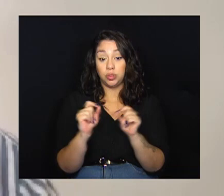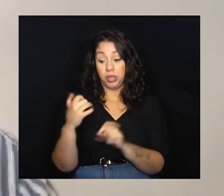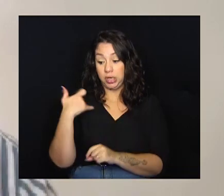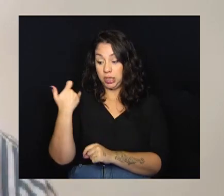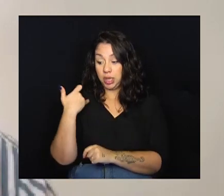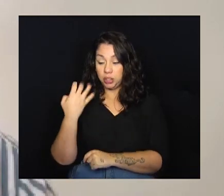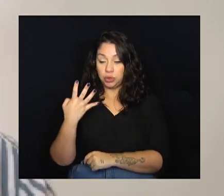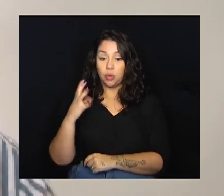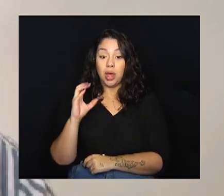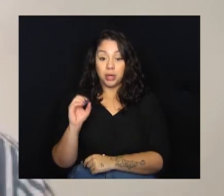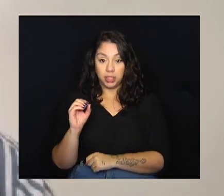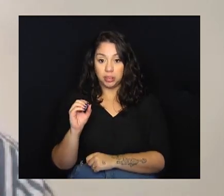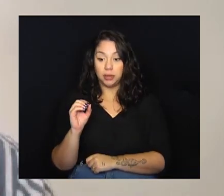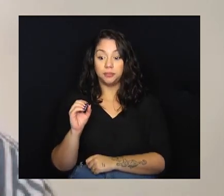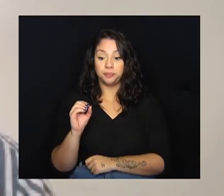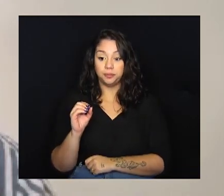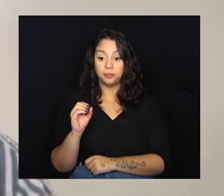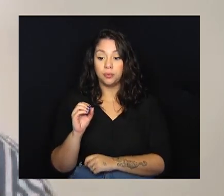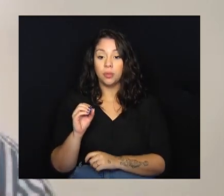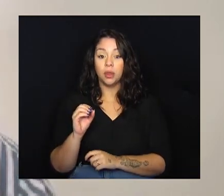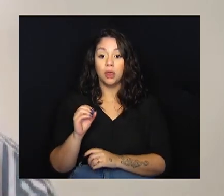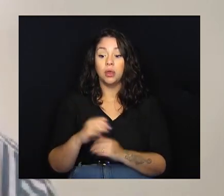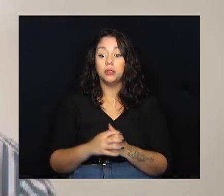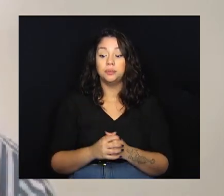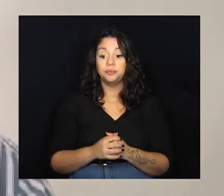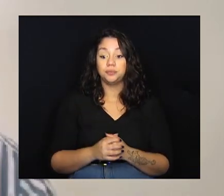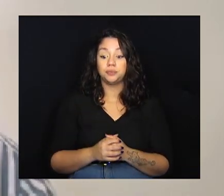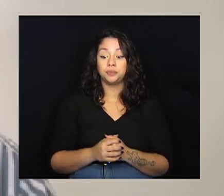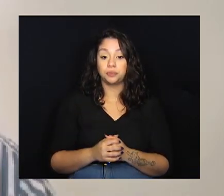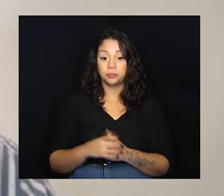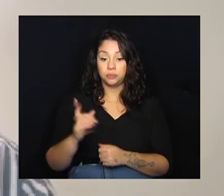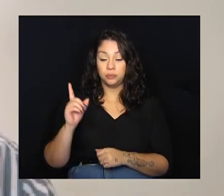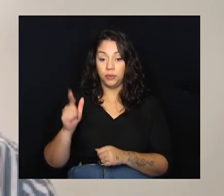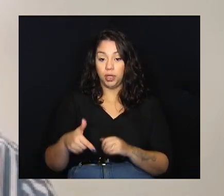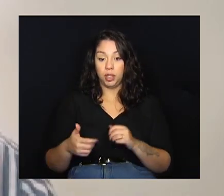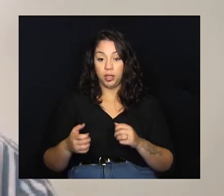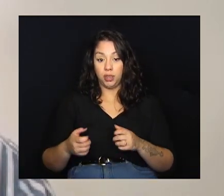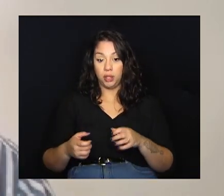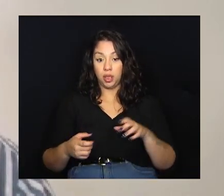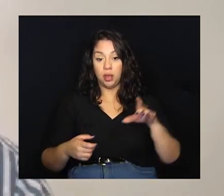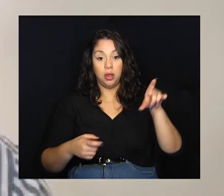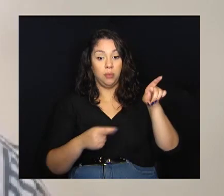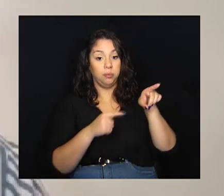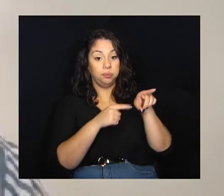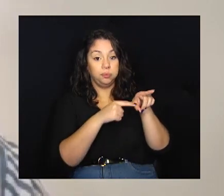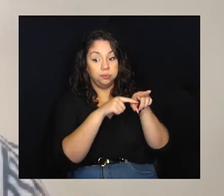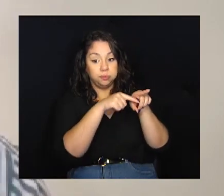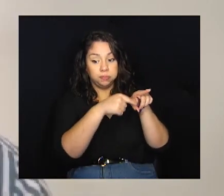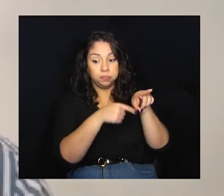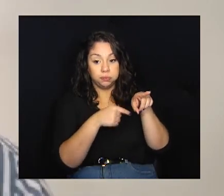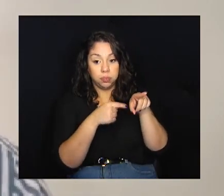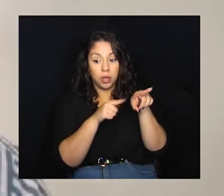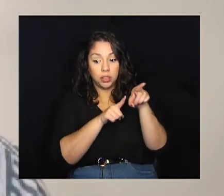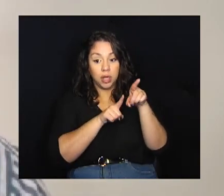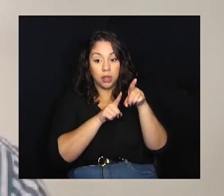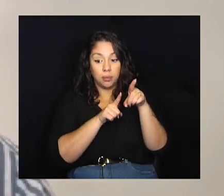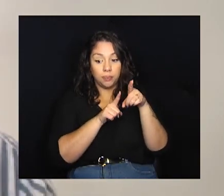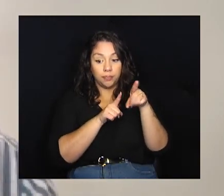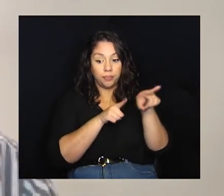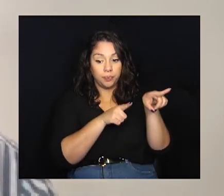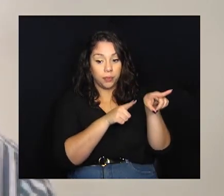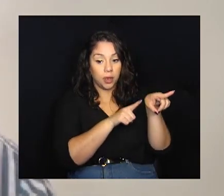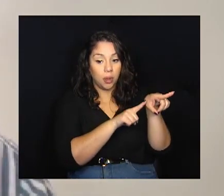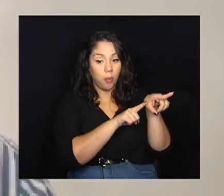40 anos a o processo de formação do espermatozoide dentro do testículo começa a ter alguns erros do ponto de vista